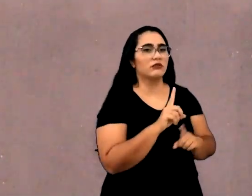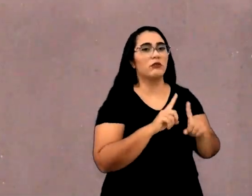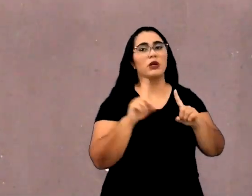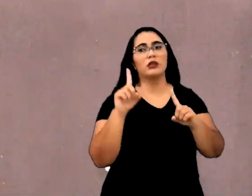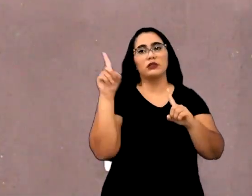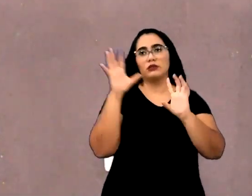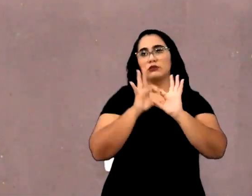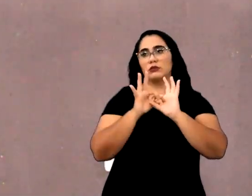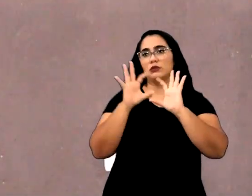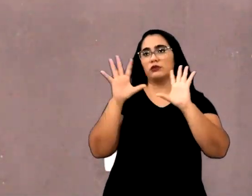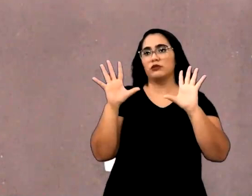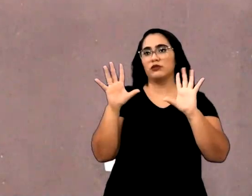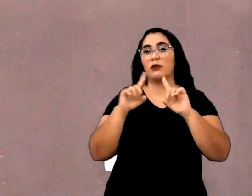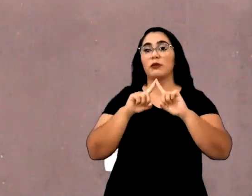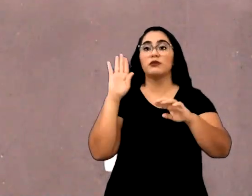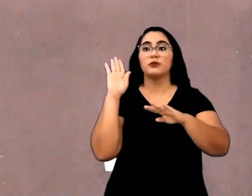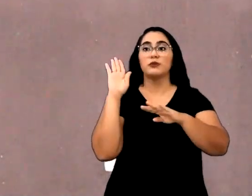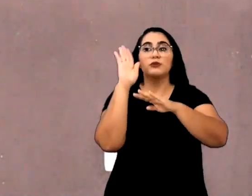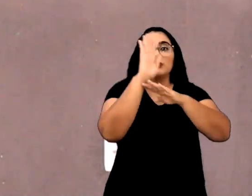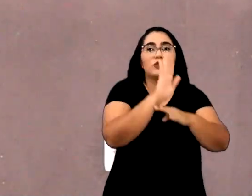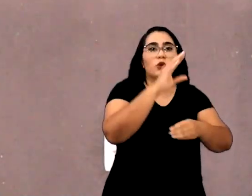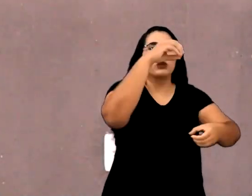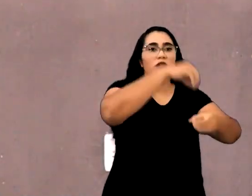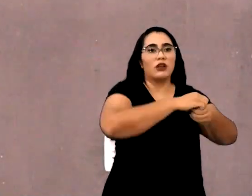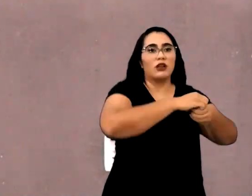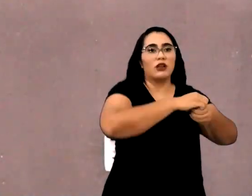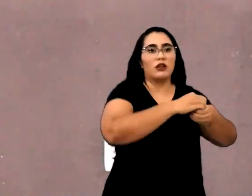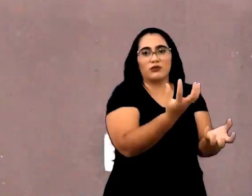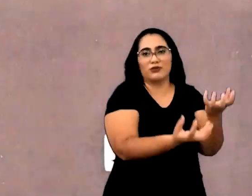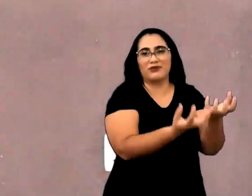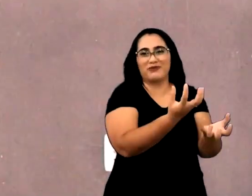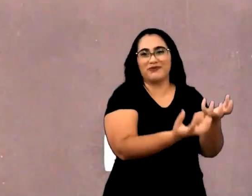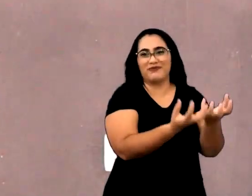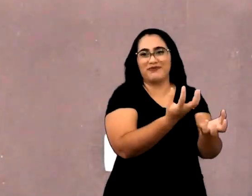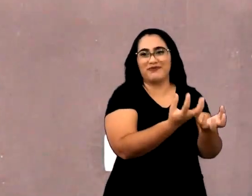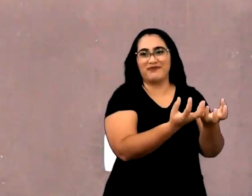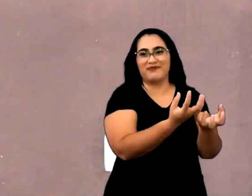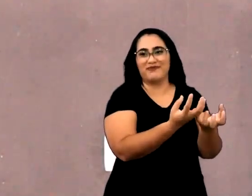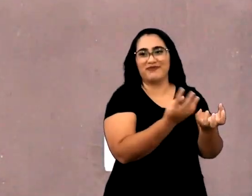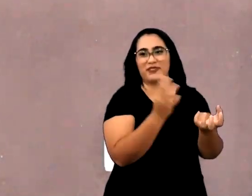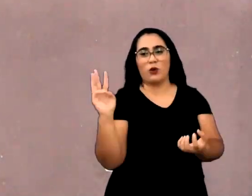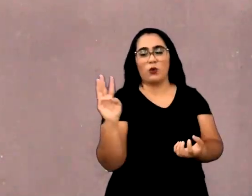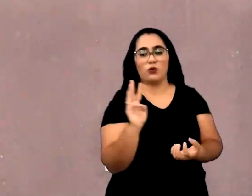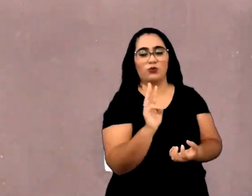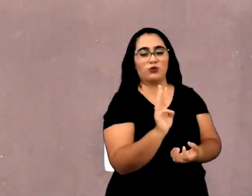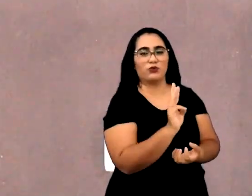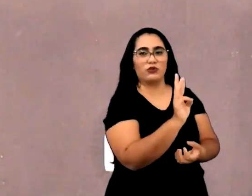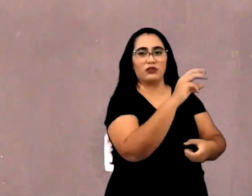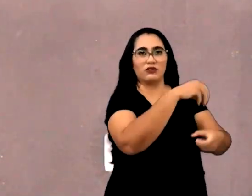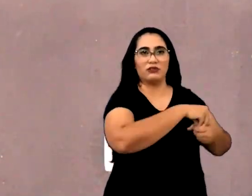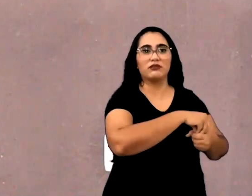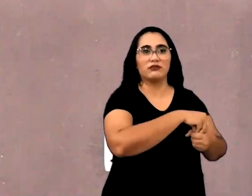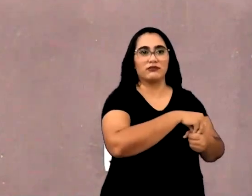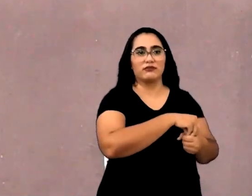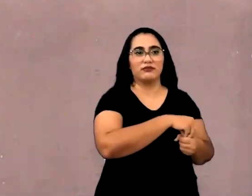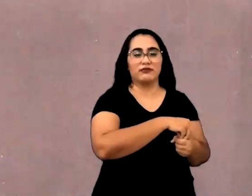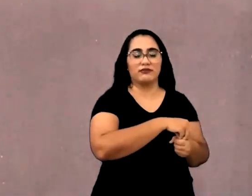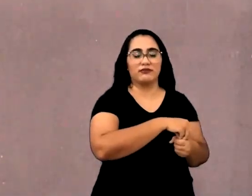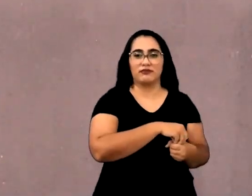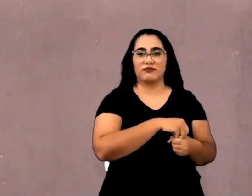entrar. Mas Deus livrou ele lá dentro da fornalha de fogo.